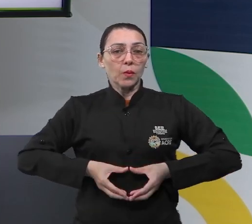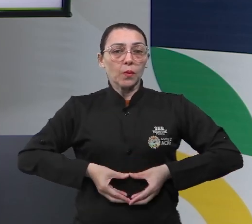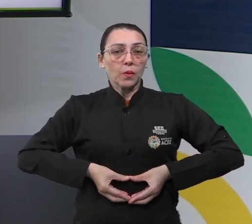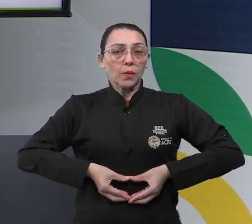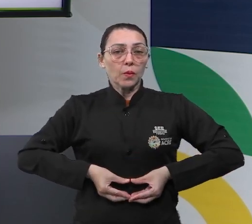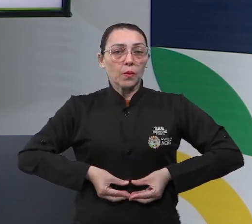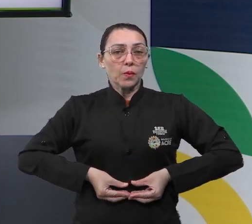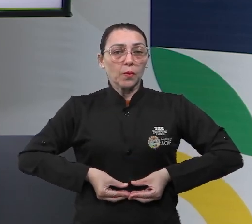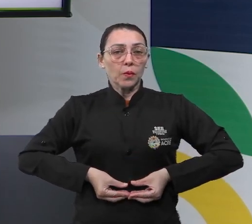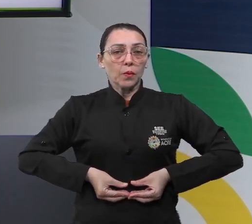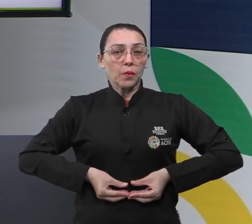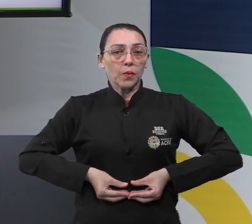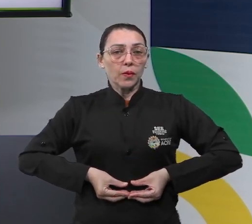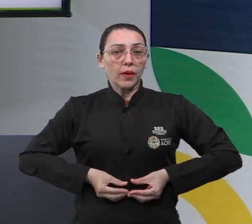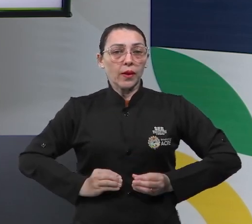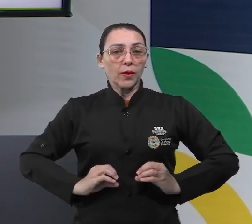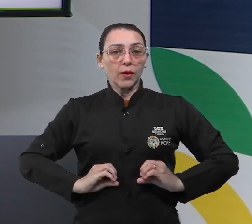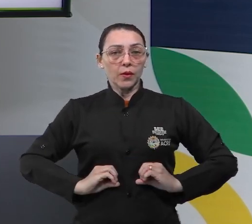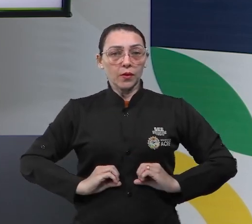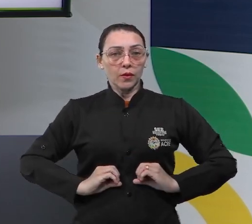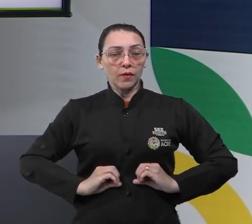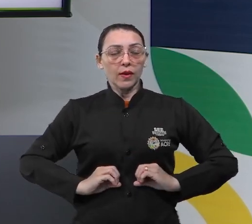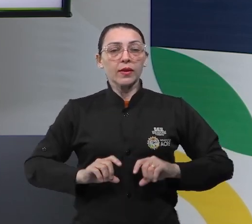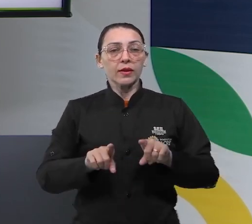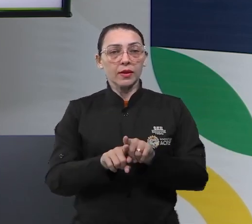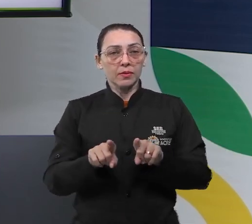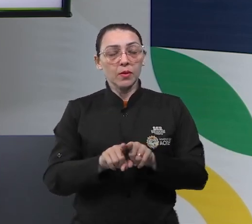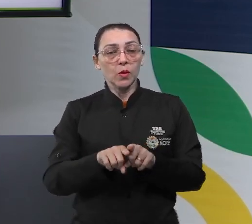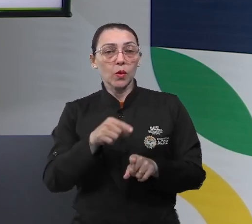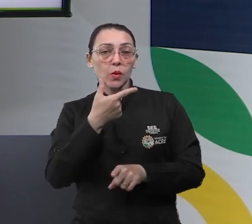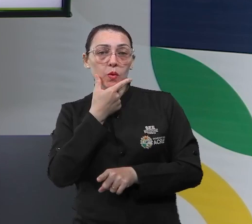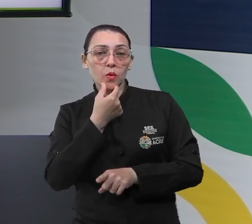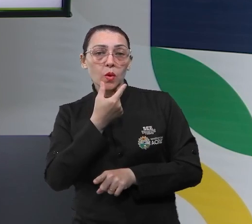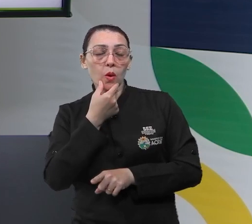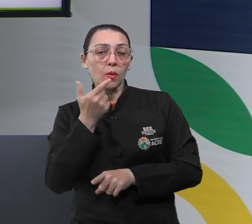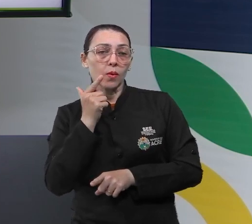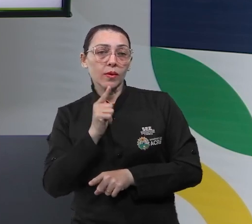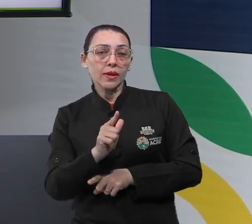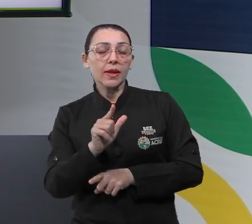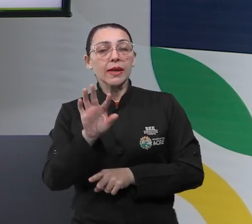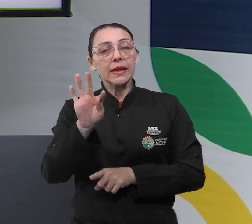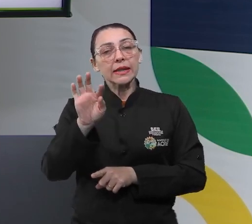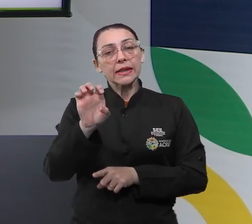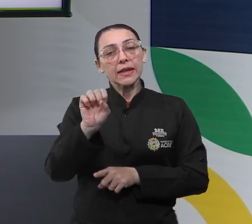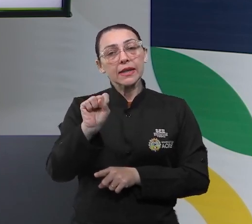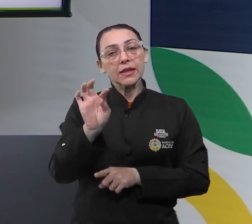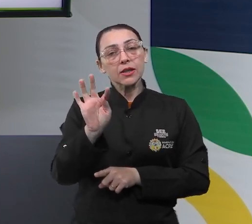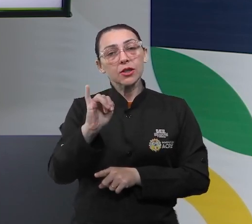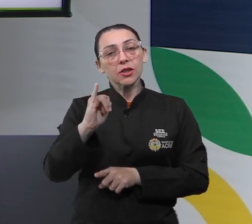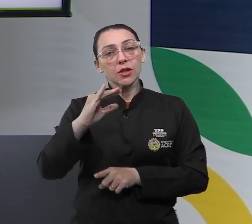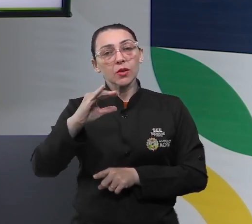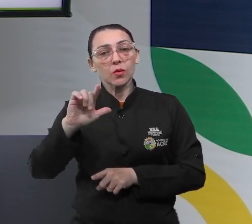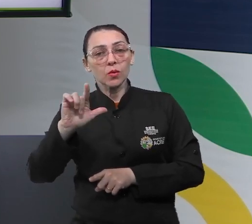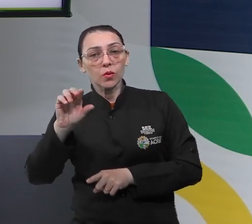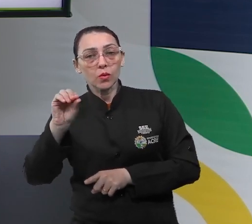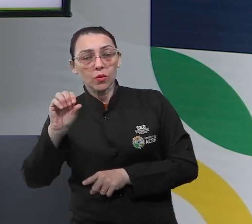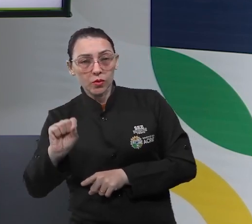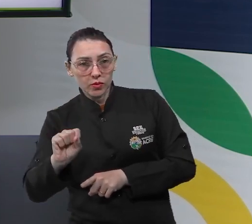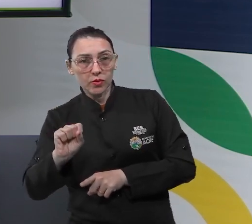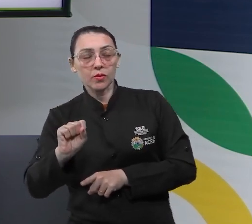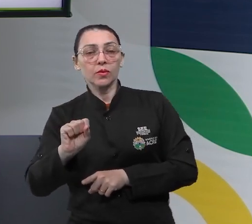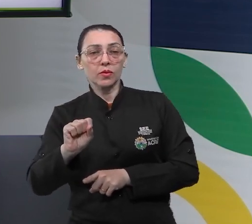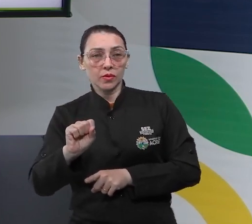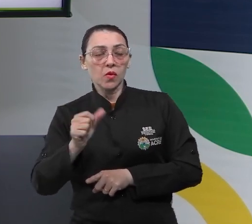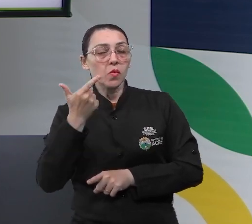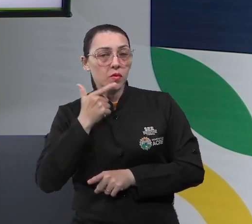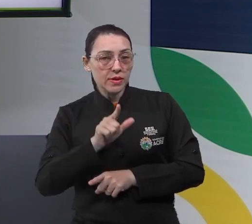os órgãos, né, que não são essenciais. No caso dos homens, eles conseguem viver sem os testículos, sem a próstata, tá? São os órgãos